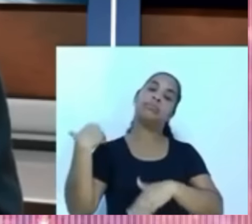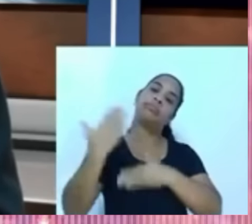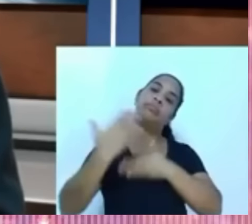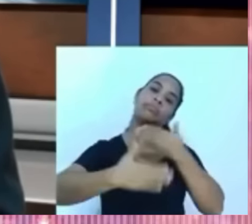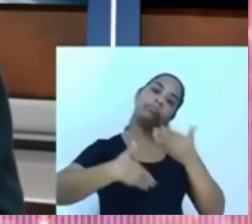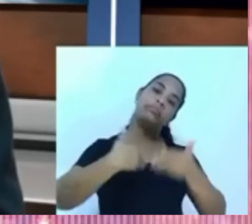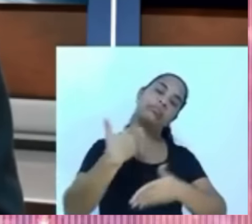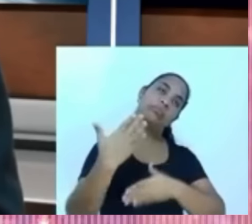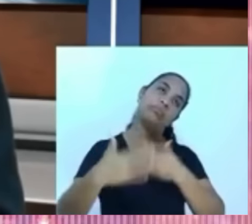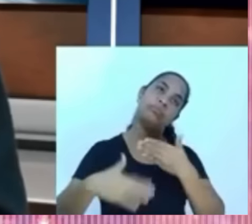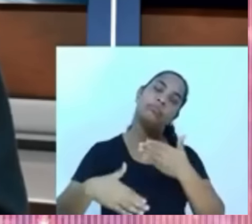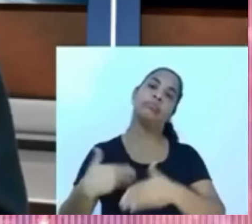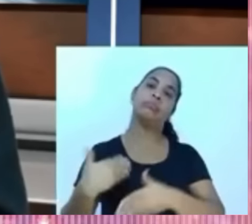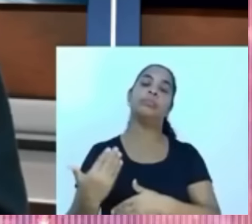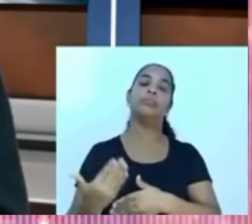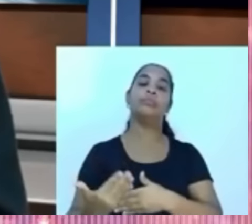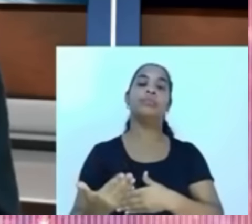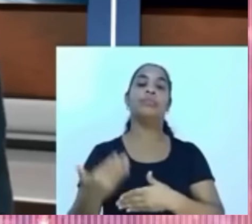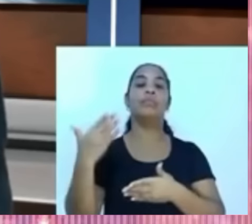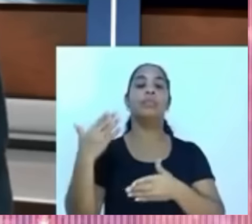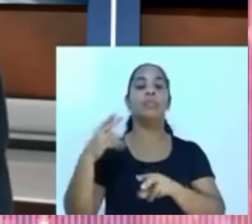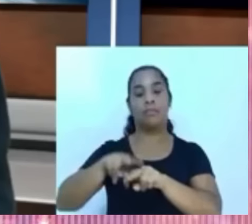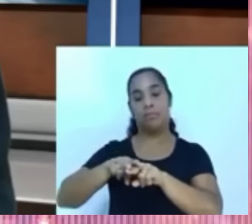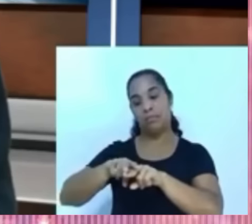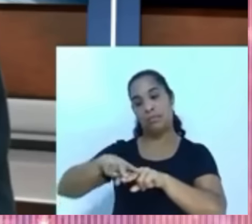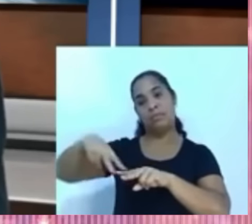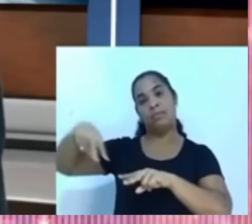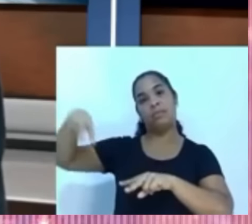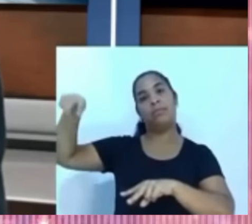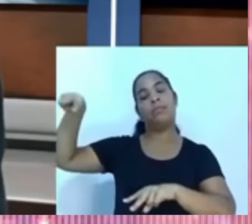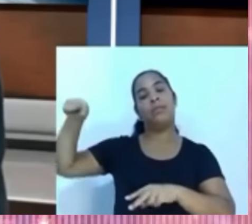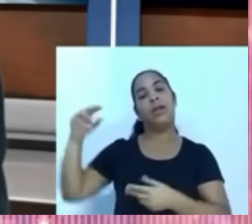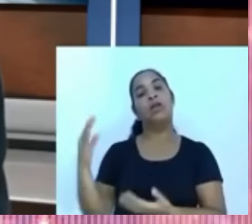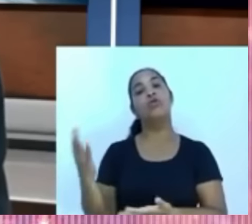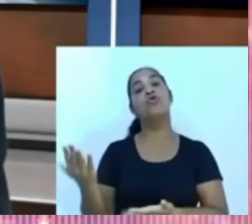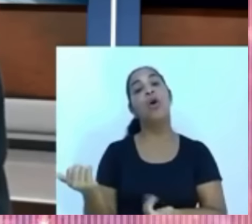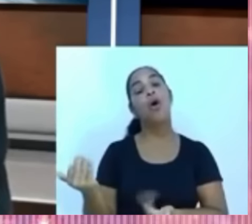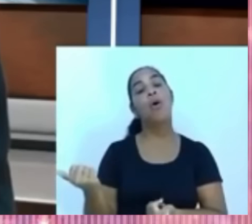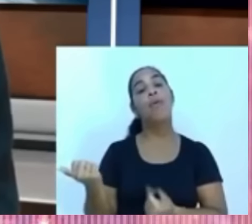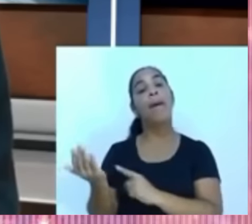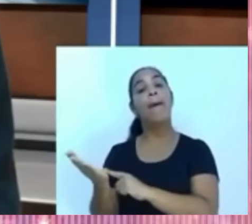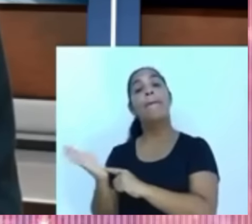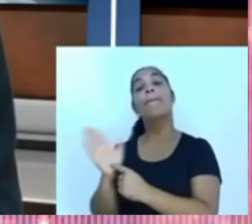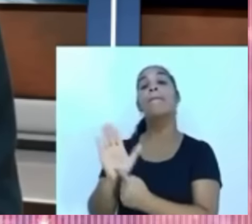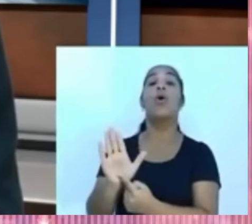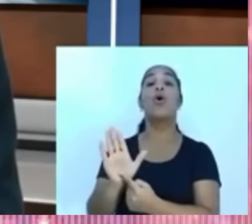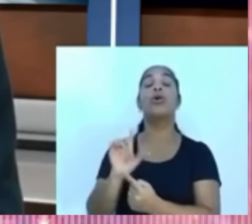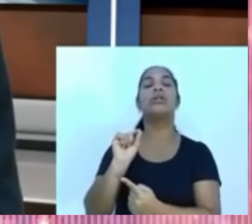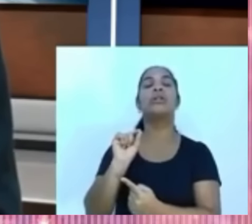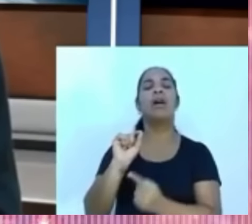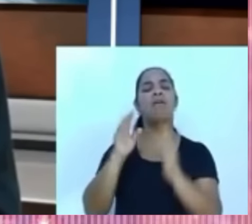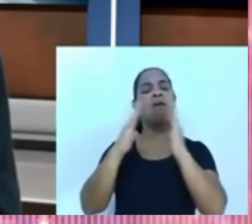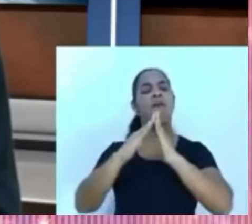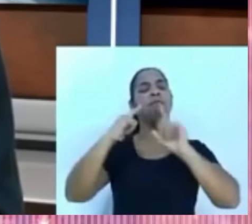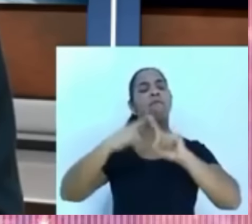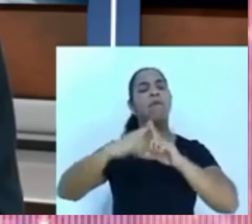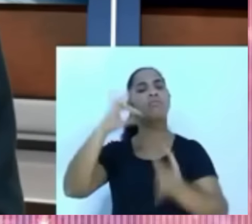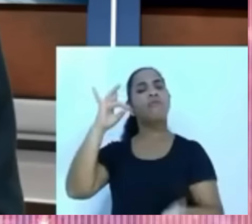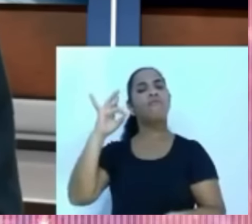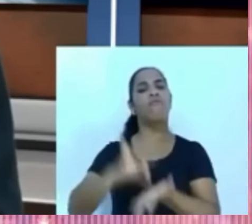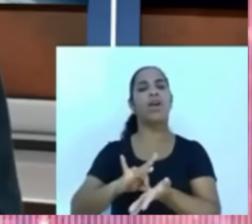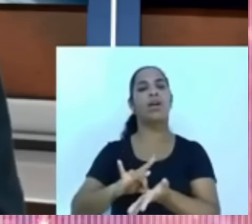X no qual desencarna jovem mostrando a verdadeira Igreja de Cristo e Allan